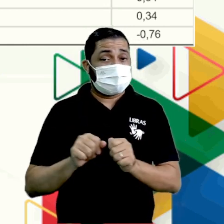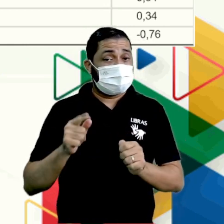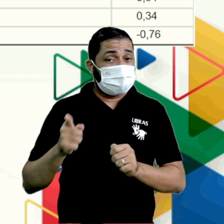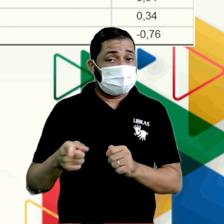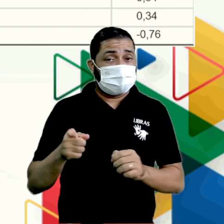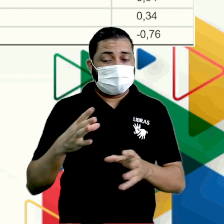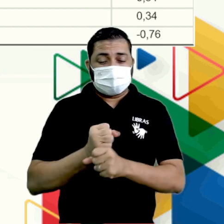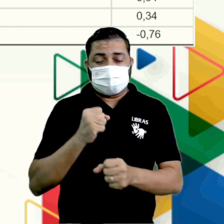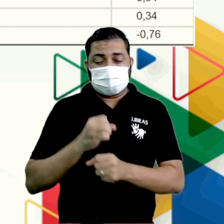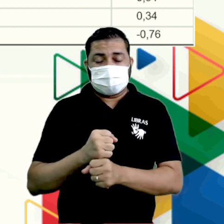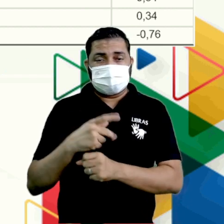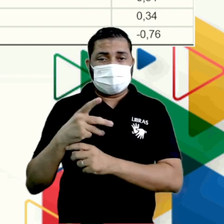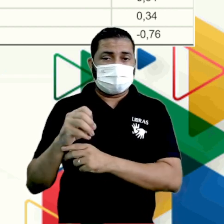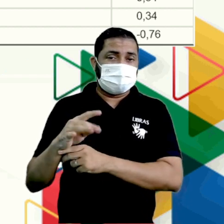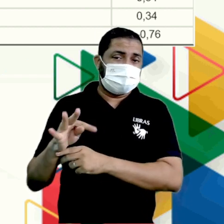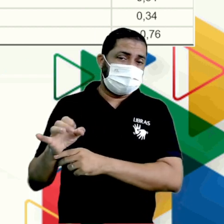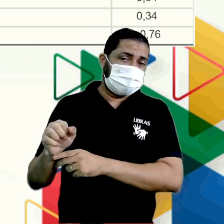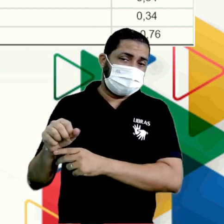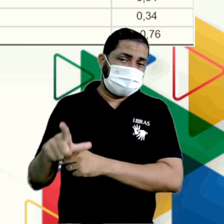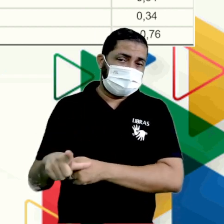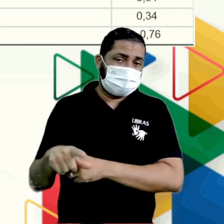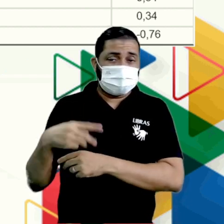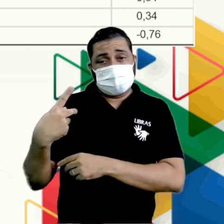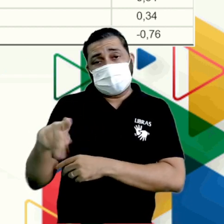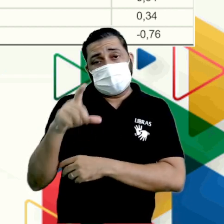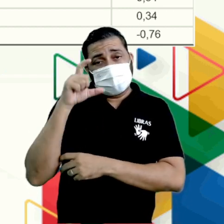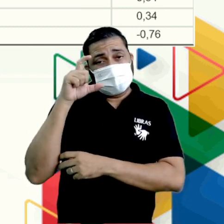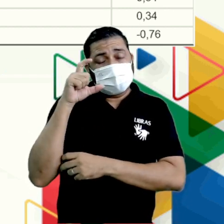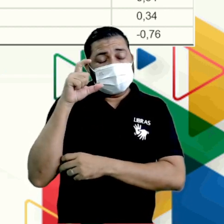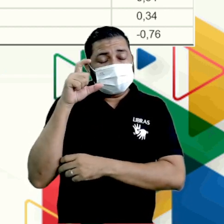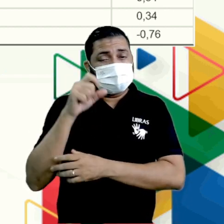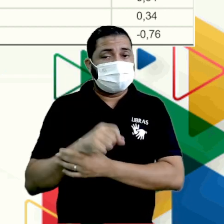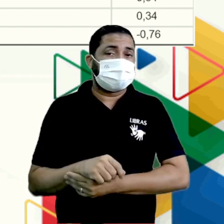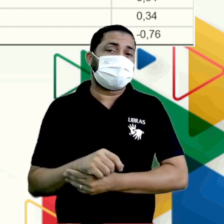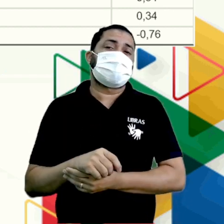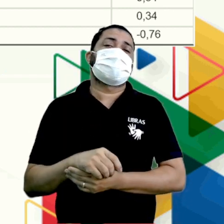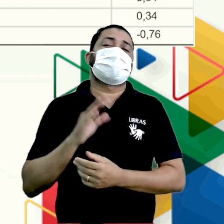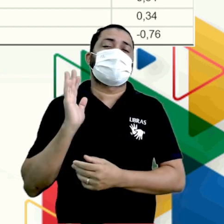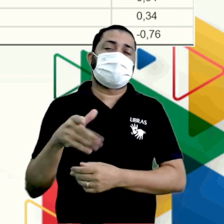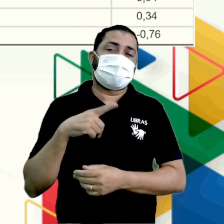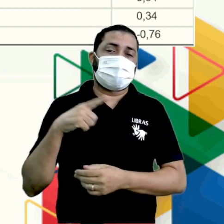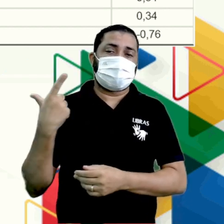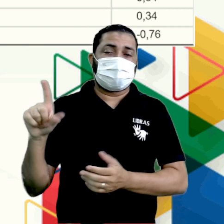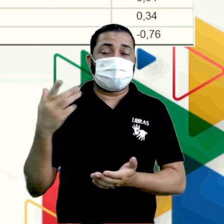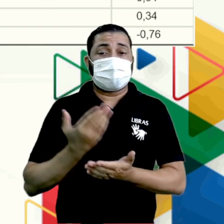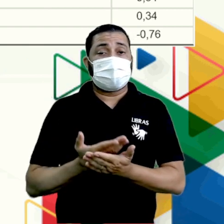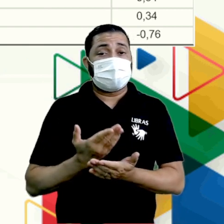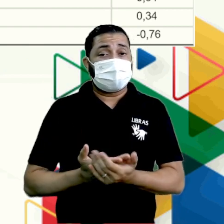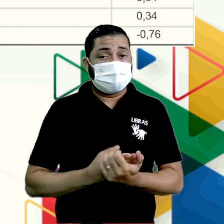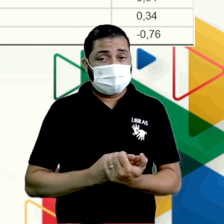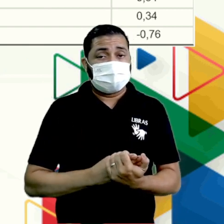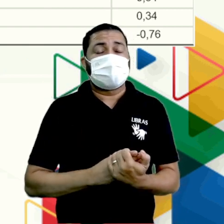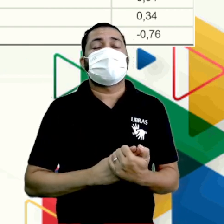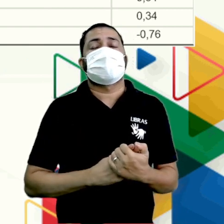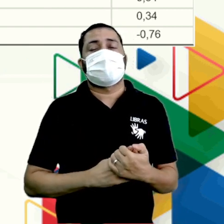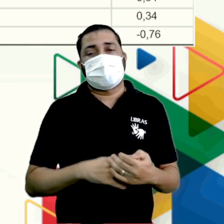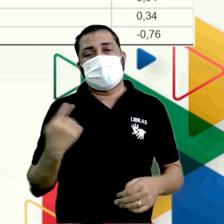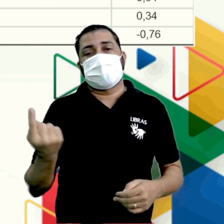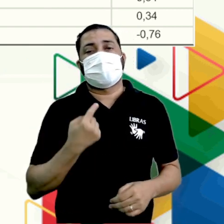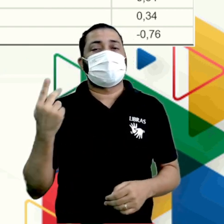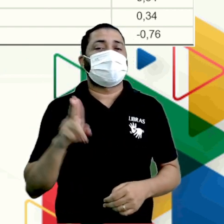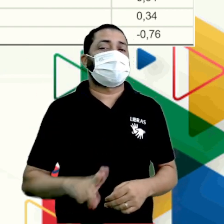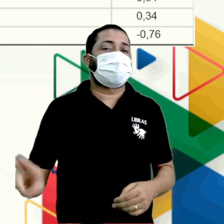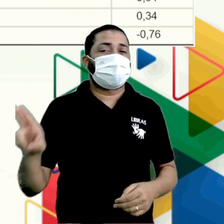você calcula o potencial que for de seu interesse. Inclusive, já tem uma outra aula nossa que a gente